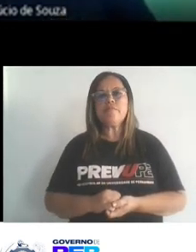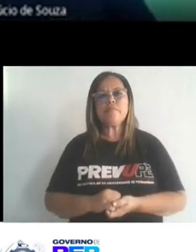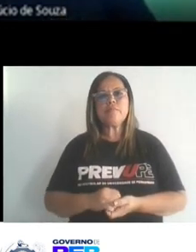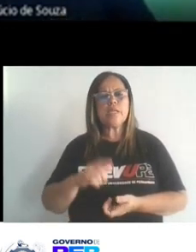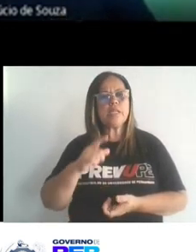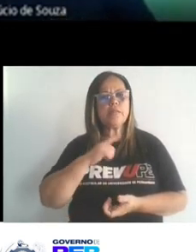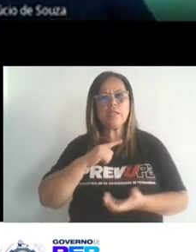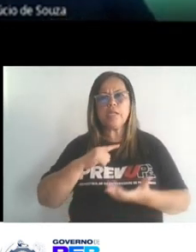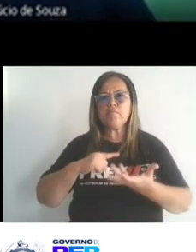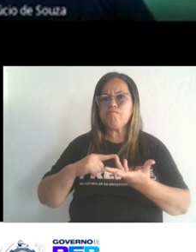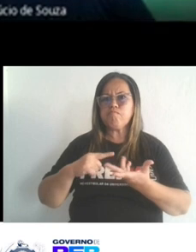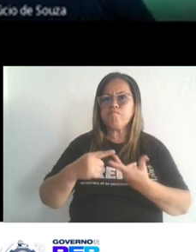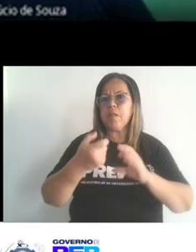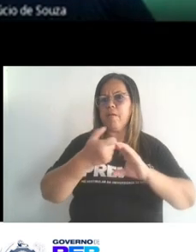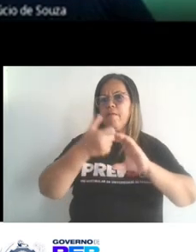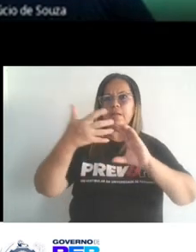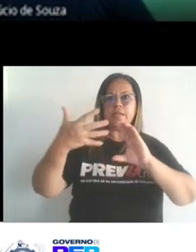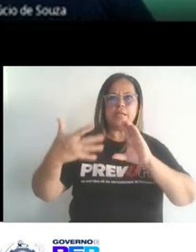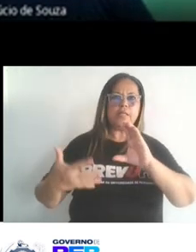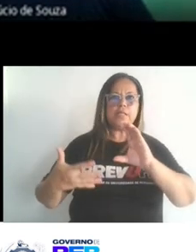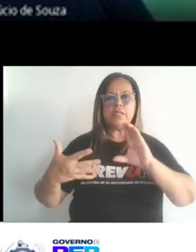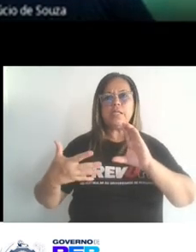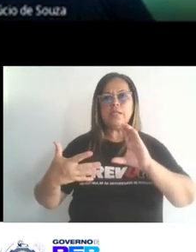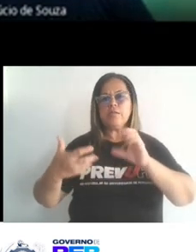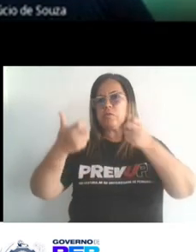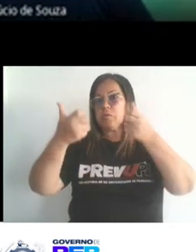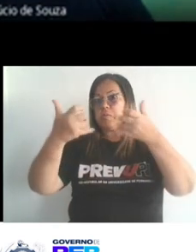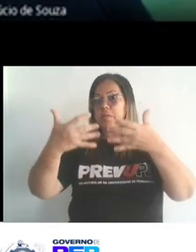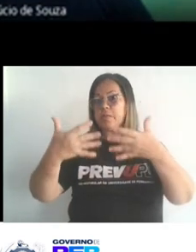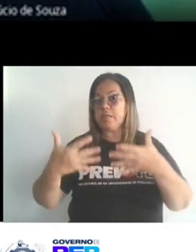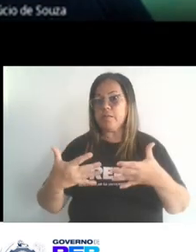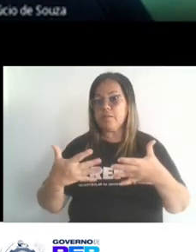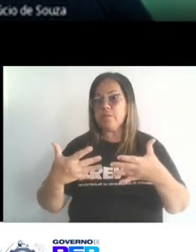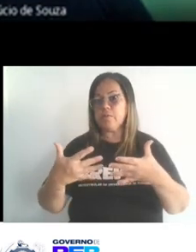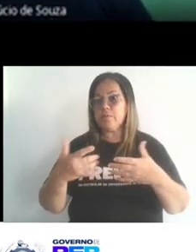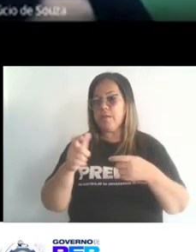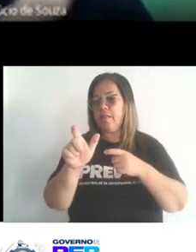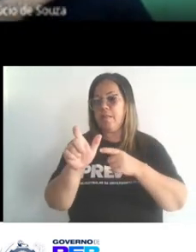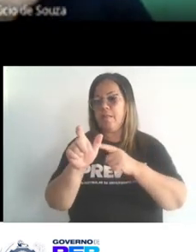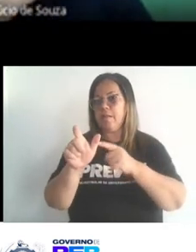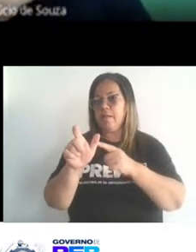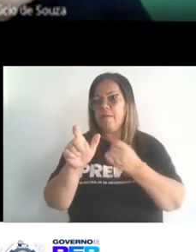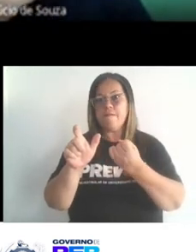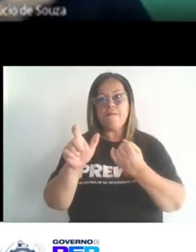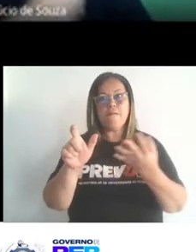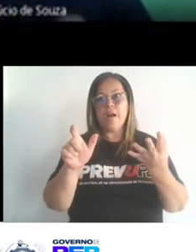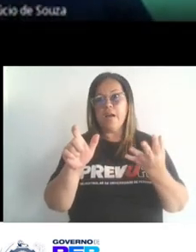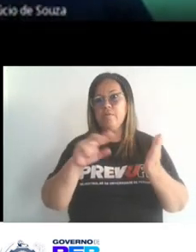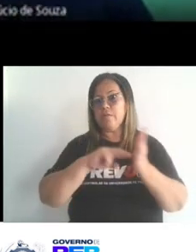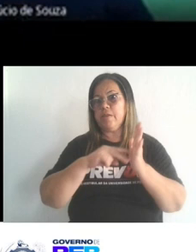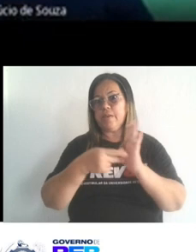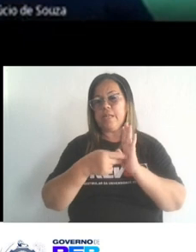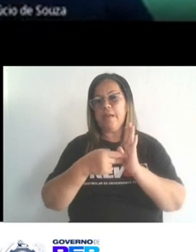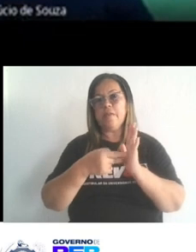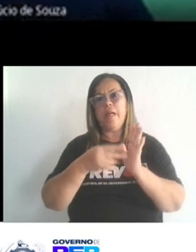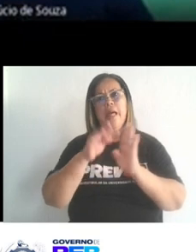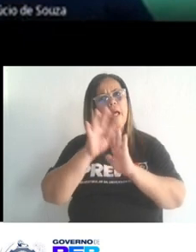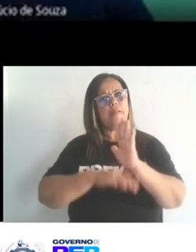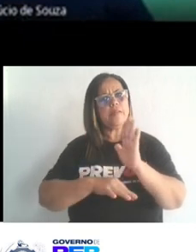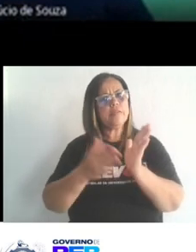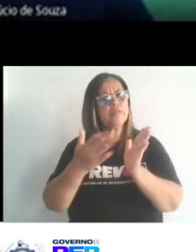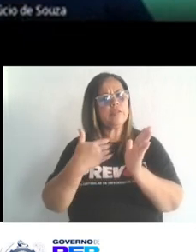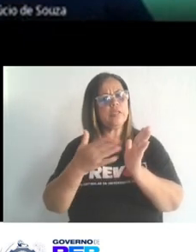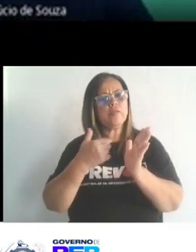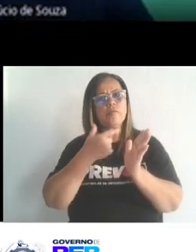nas várias caracterizações ou definições oferecidas as palavras é um texto do livro homens pré